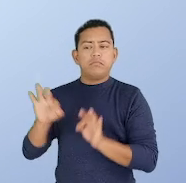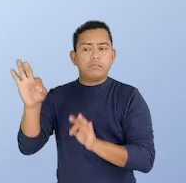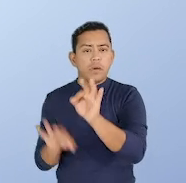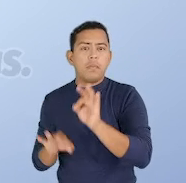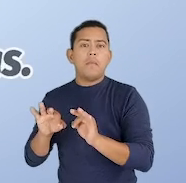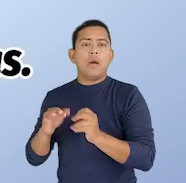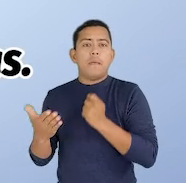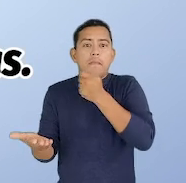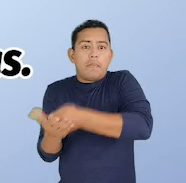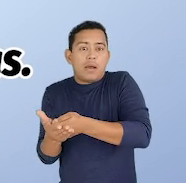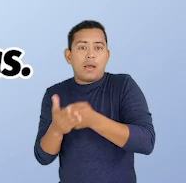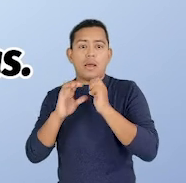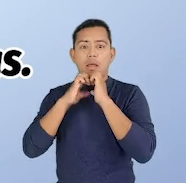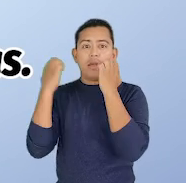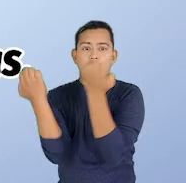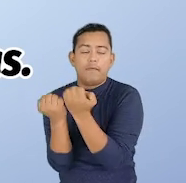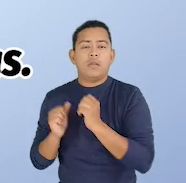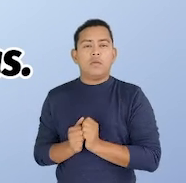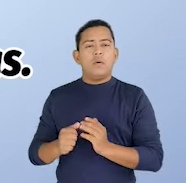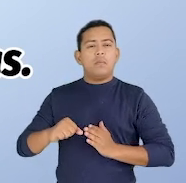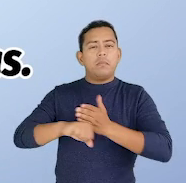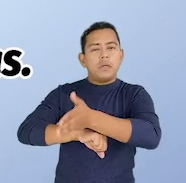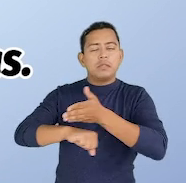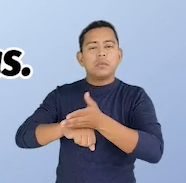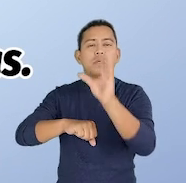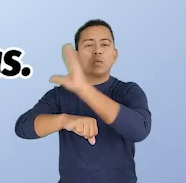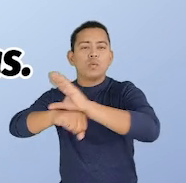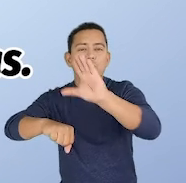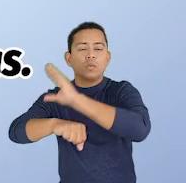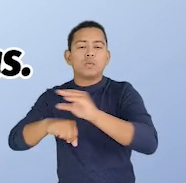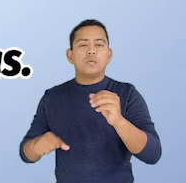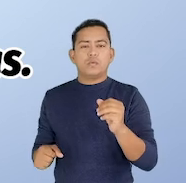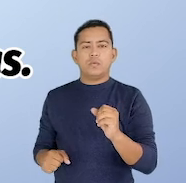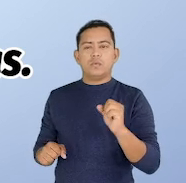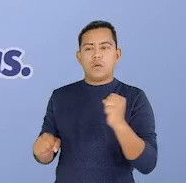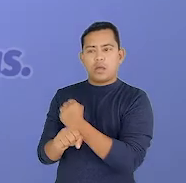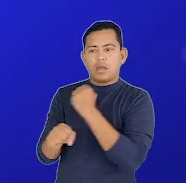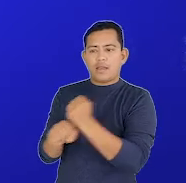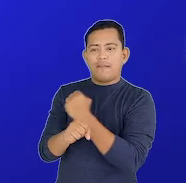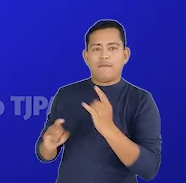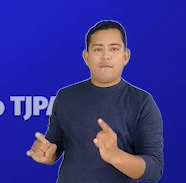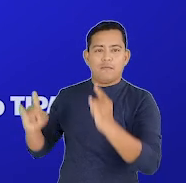podem ser eventos, participação em curso, aquisições e reformas e outras.